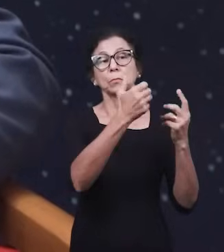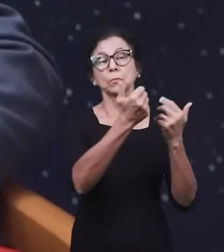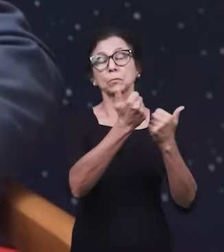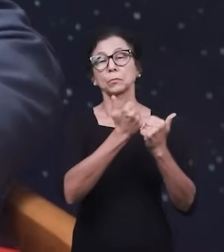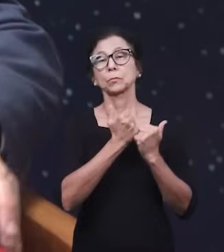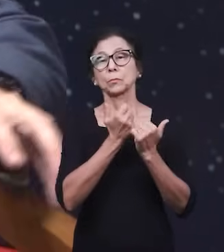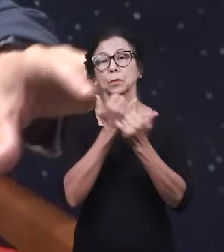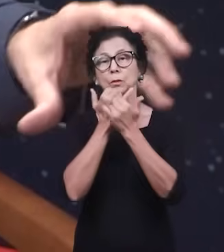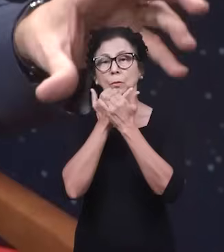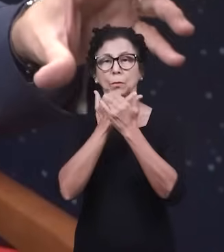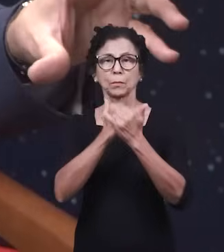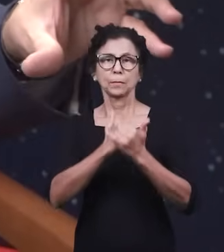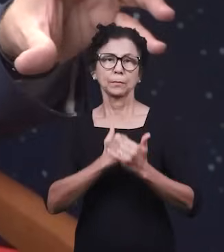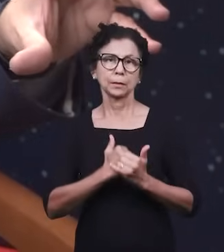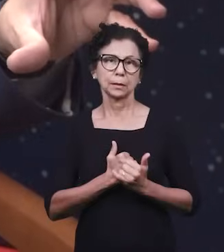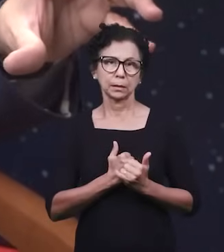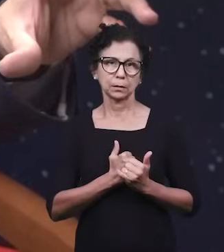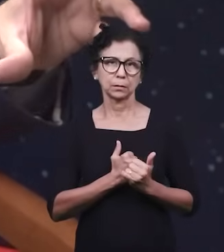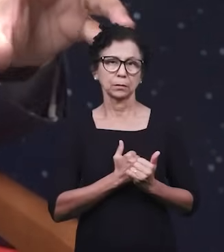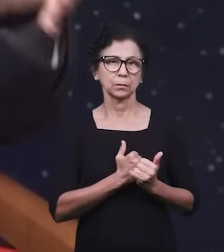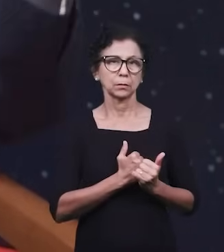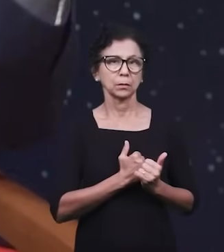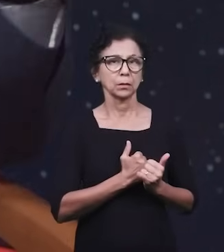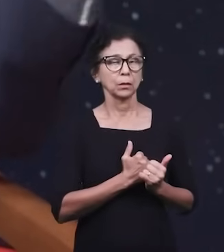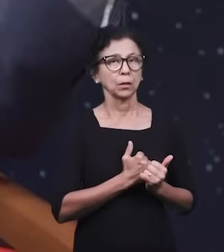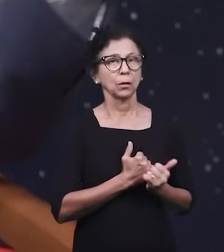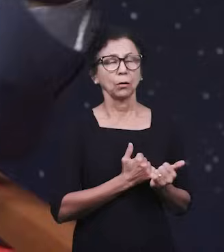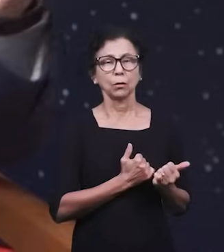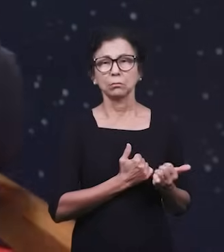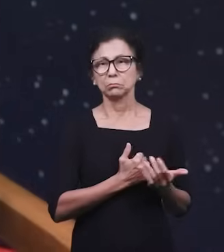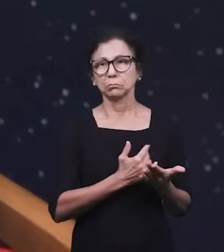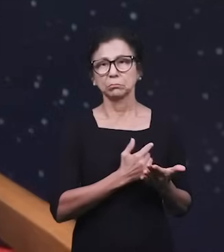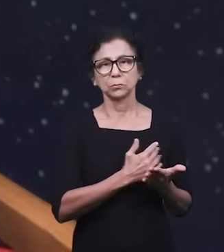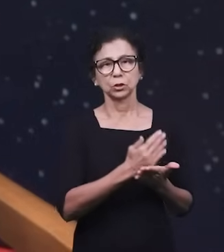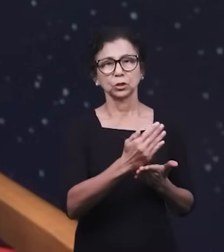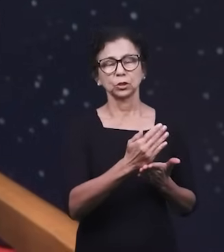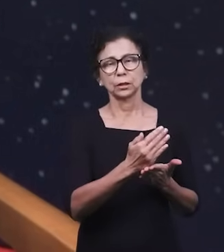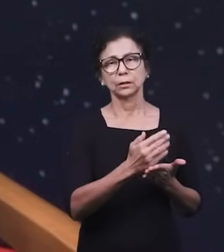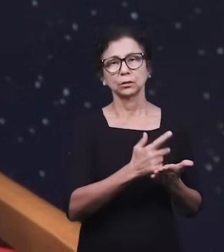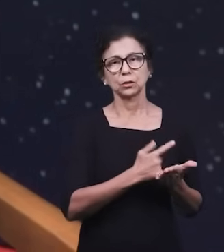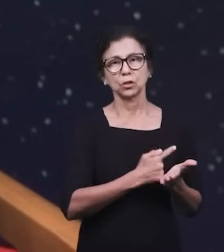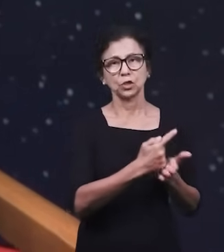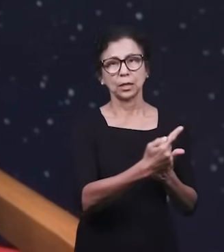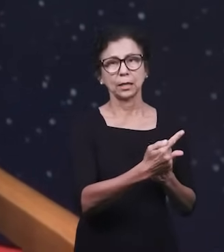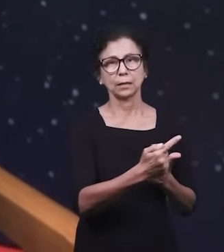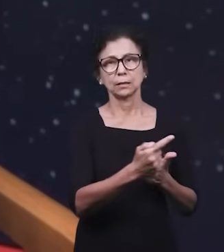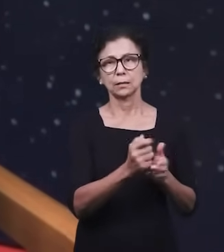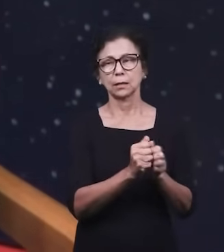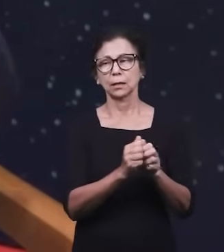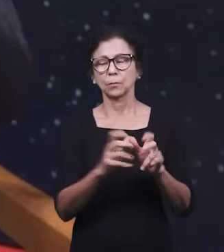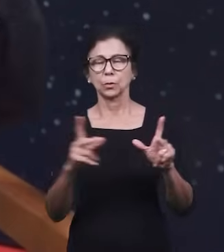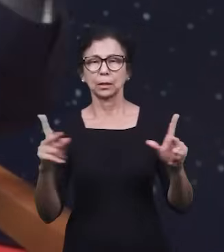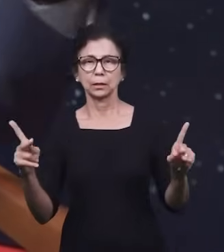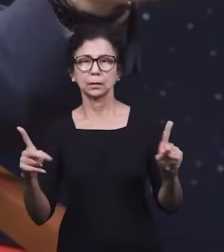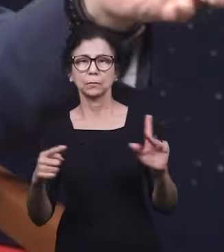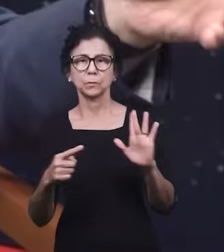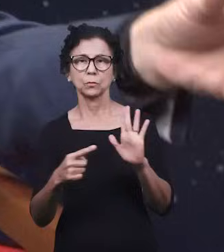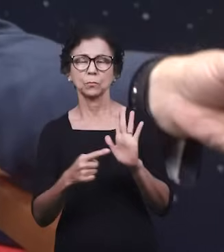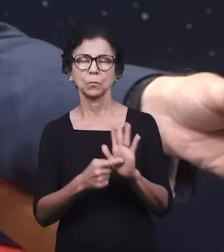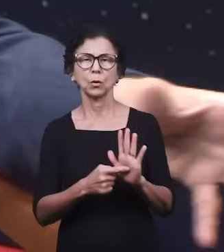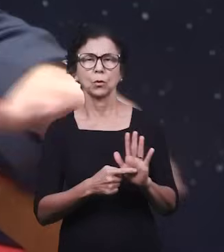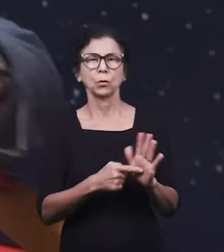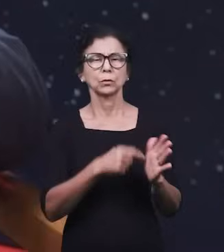em toda a Bíblia, desde o início, a figura dos sacrifícios dos animais,